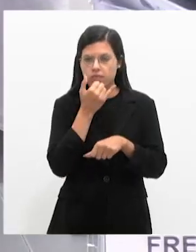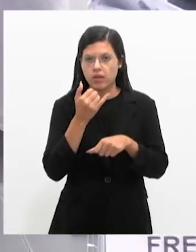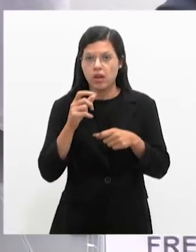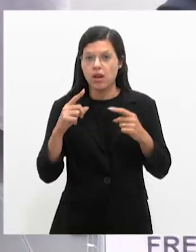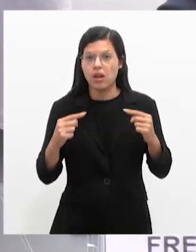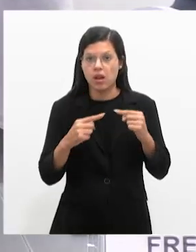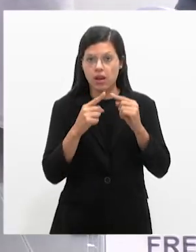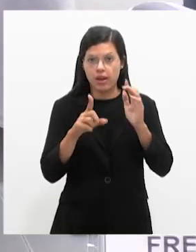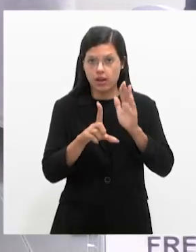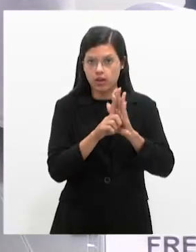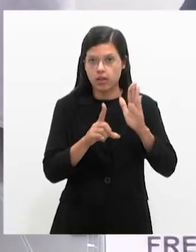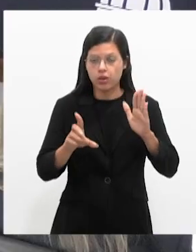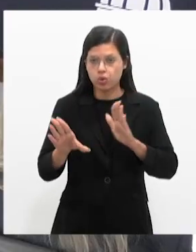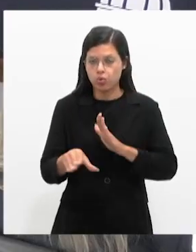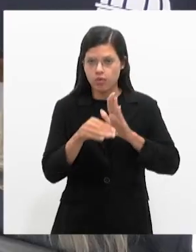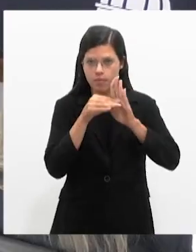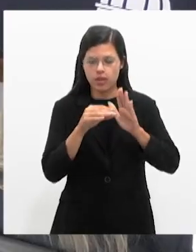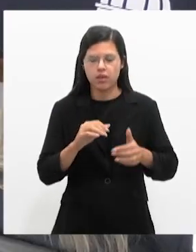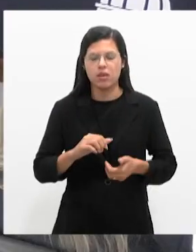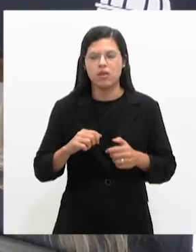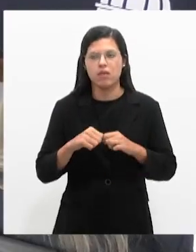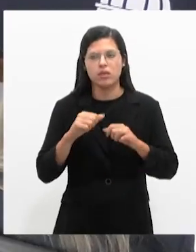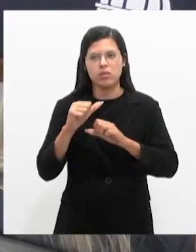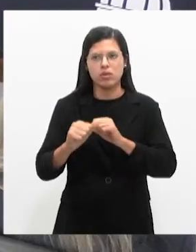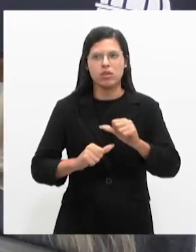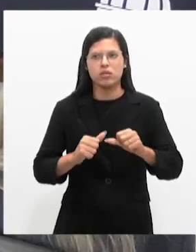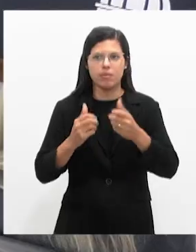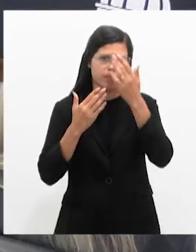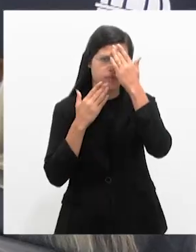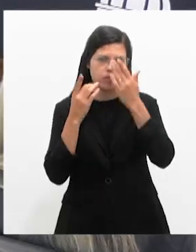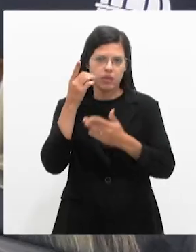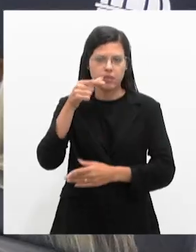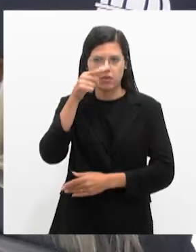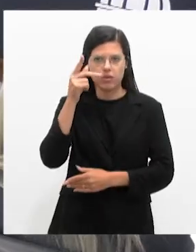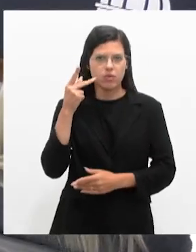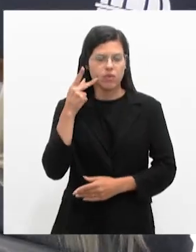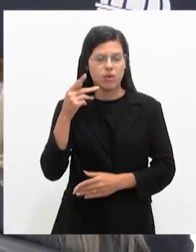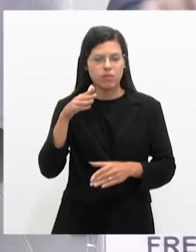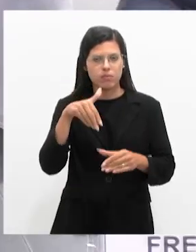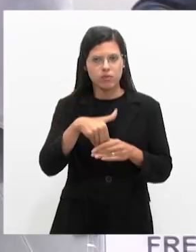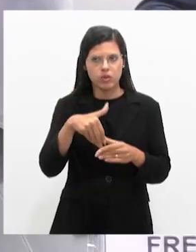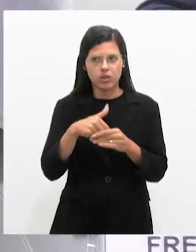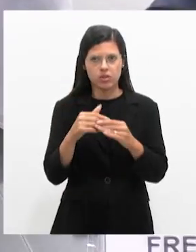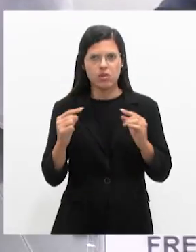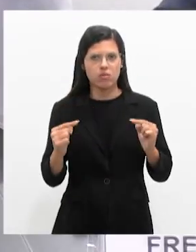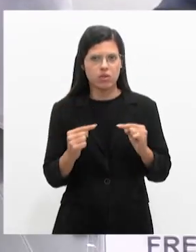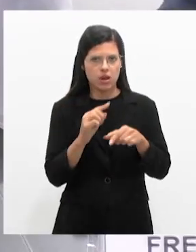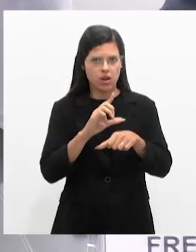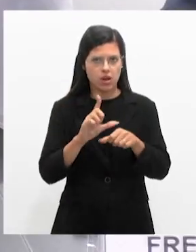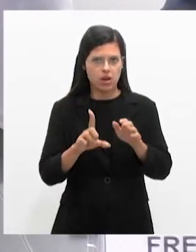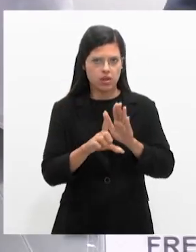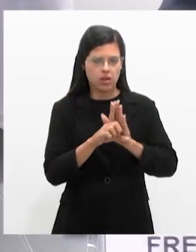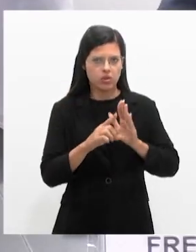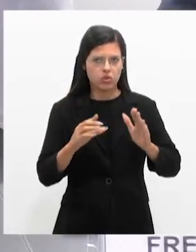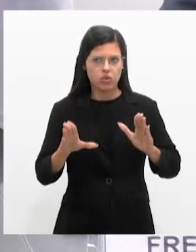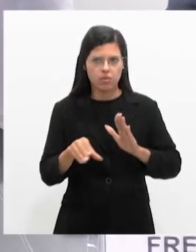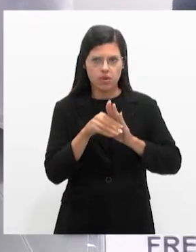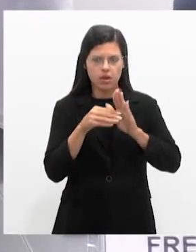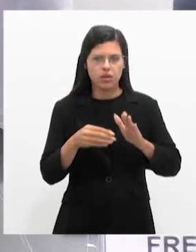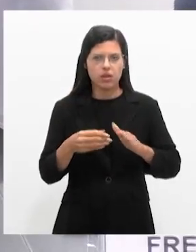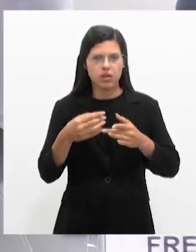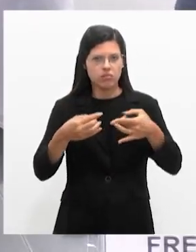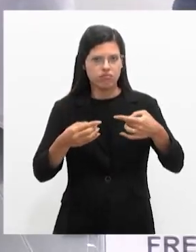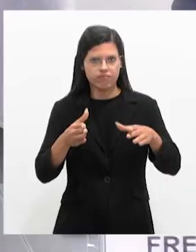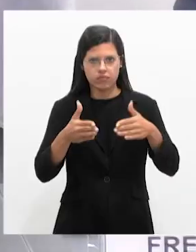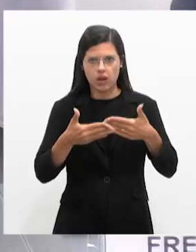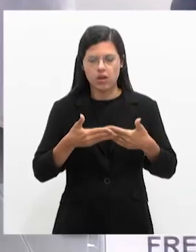da... Obrigado, deputado Luiz Paulo. Então, em votação, novo parecer pela legalidade com emendas. Não havendo que queira discutir, encerrada a discussão, em votação,